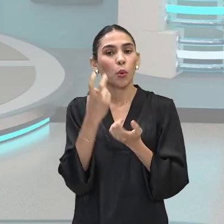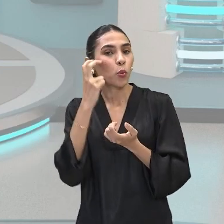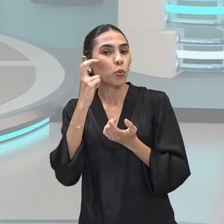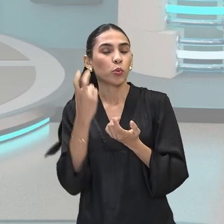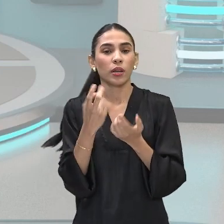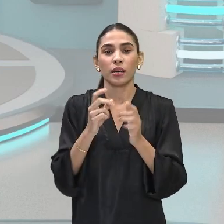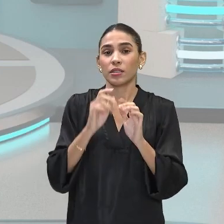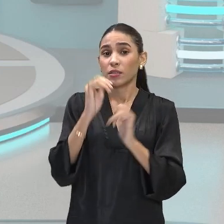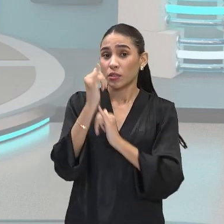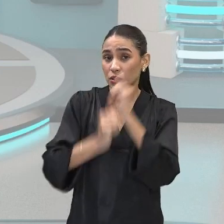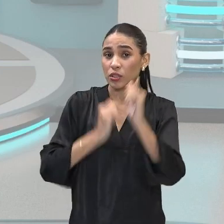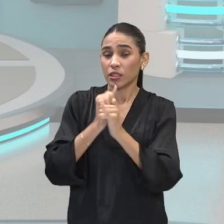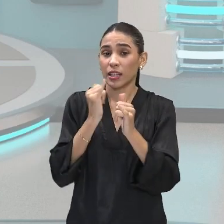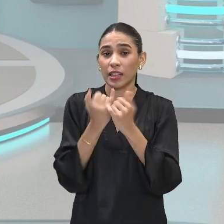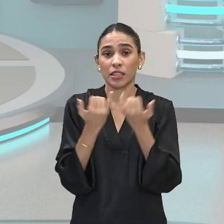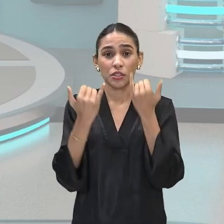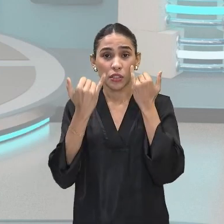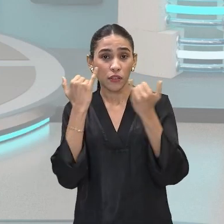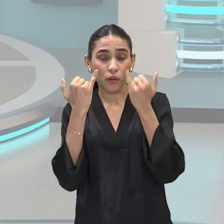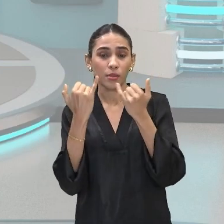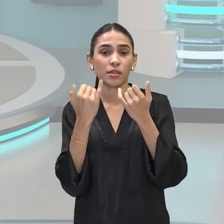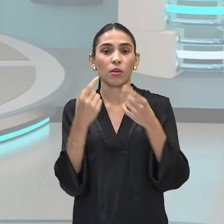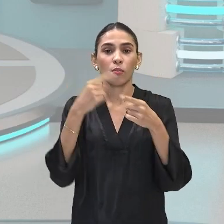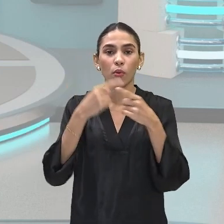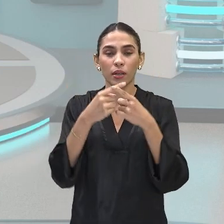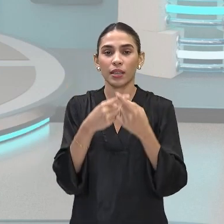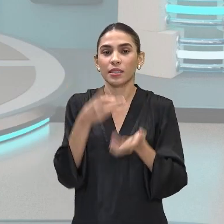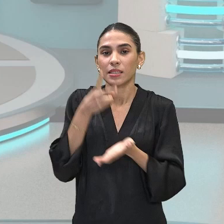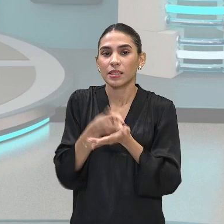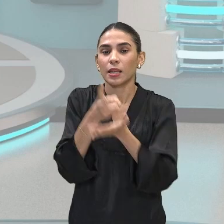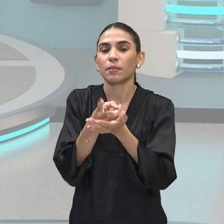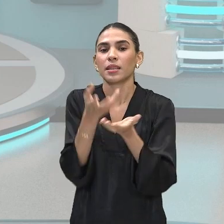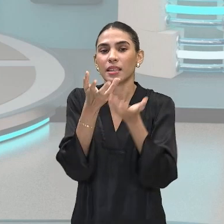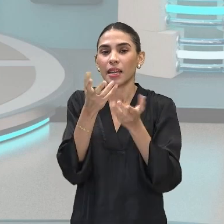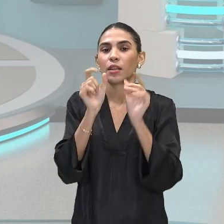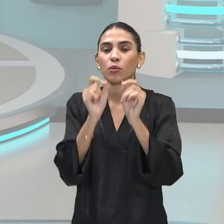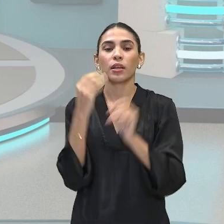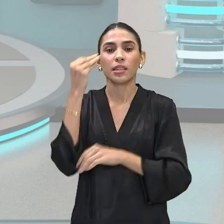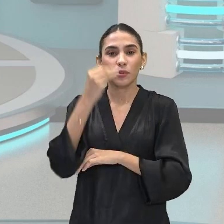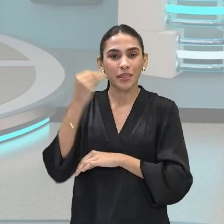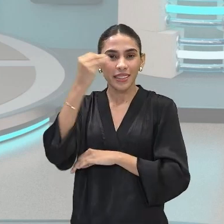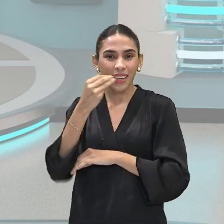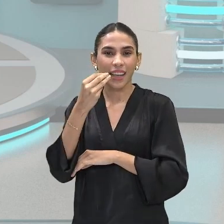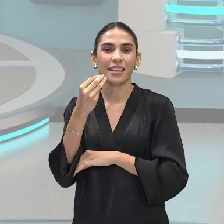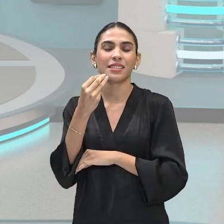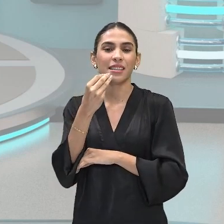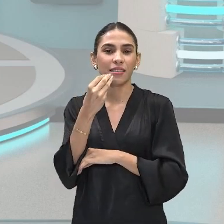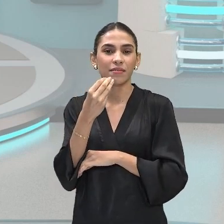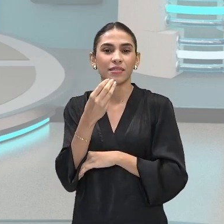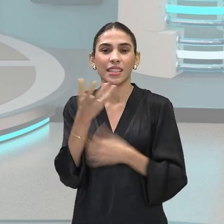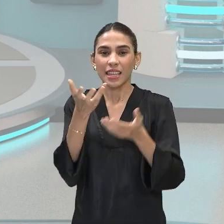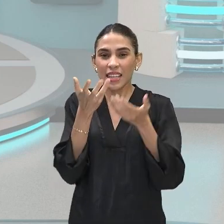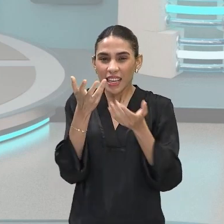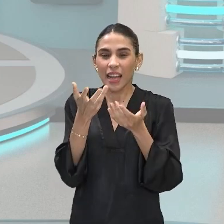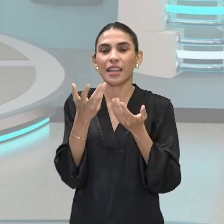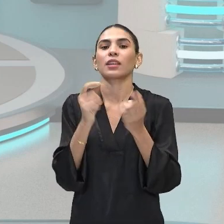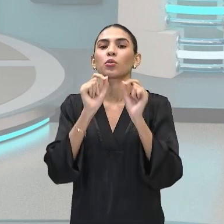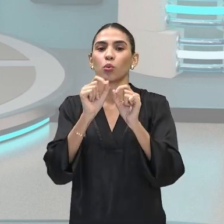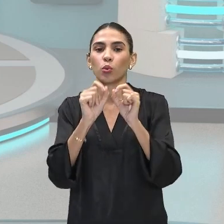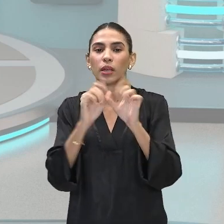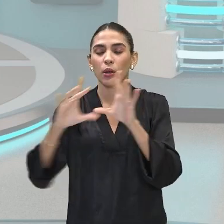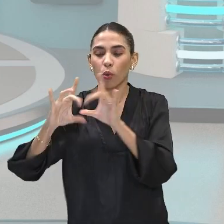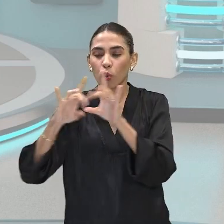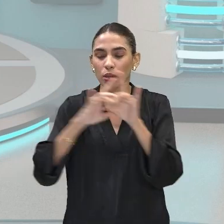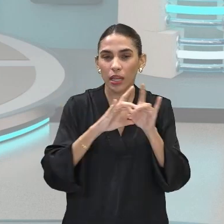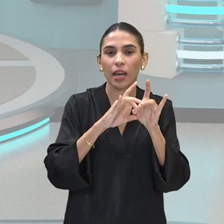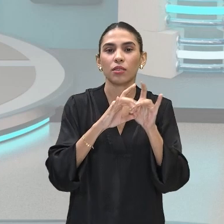querendo, em tempo inteiro, tá conversando, tá dialogando, tá se conectando com a arte urbana